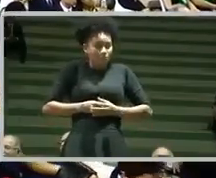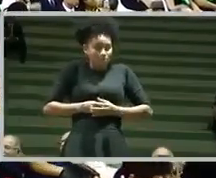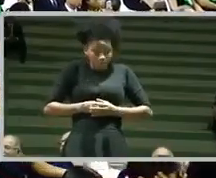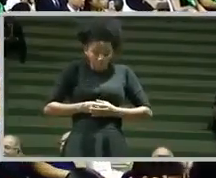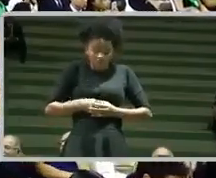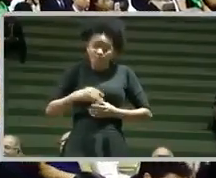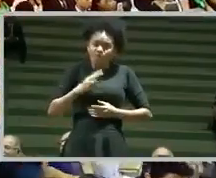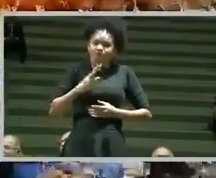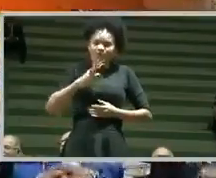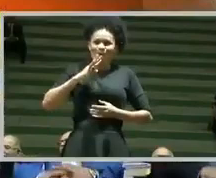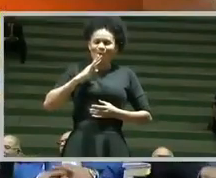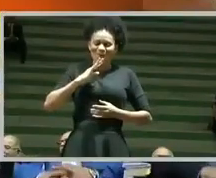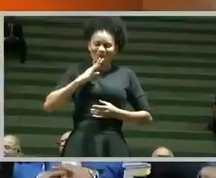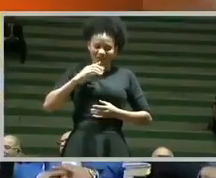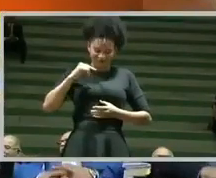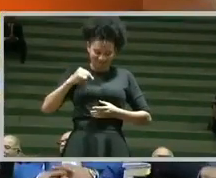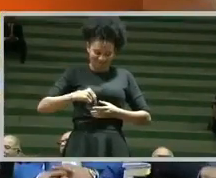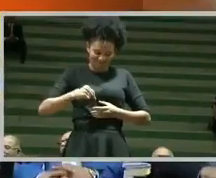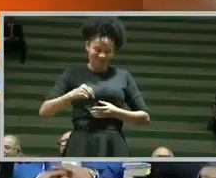eu te conheci.